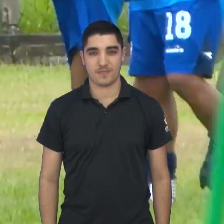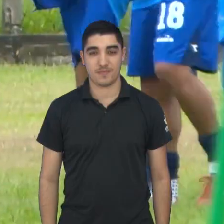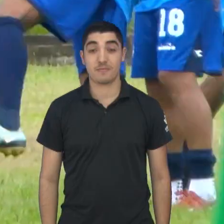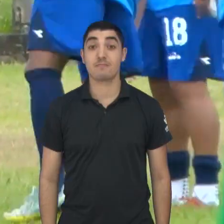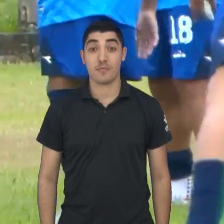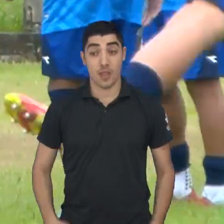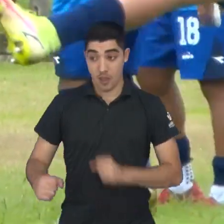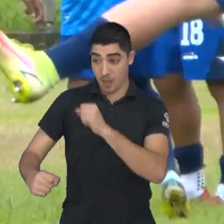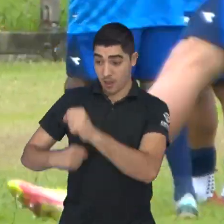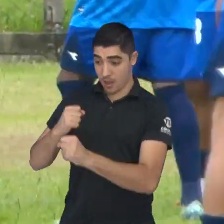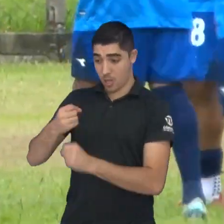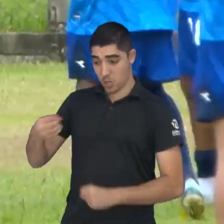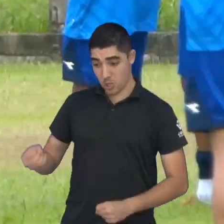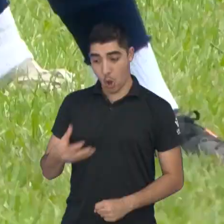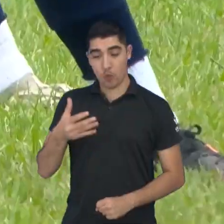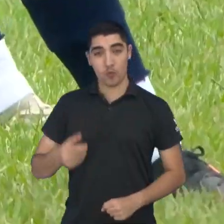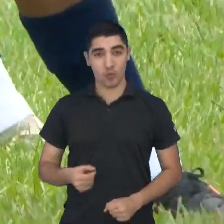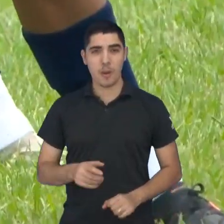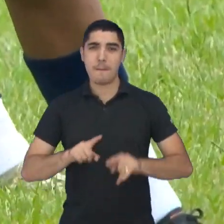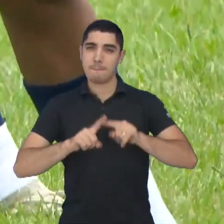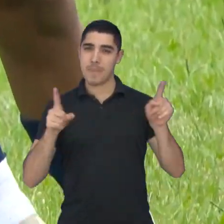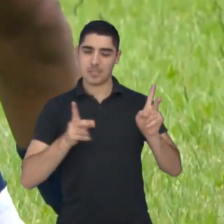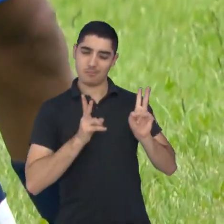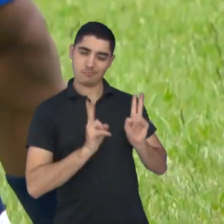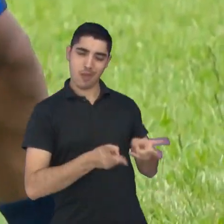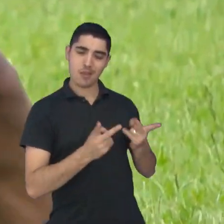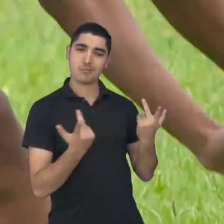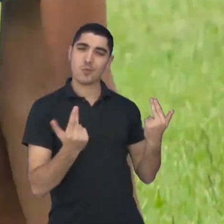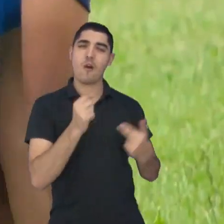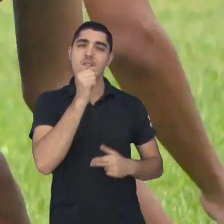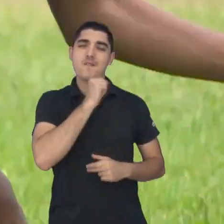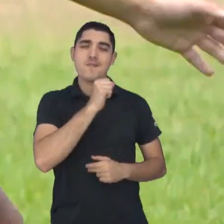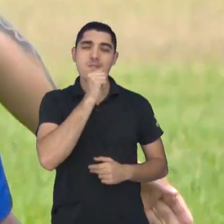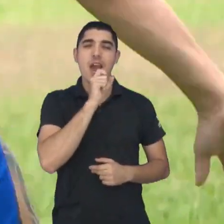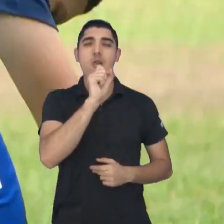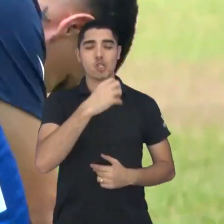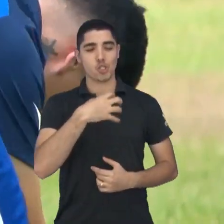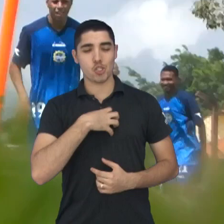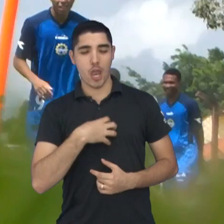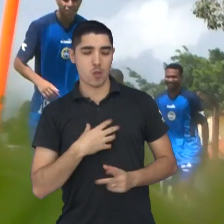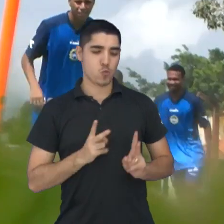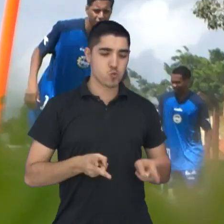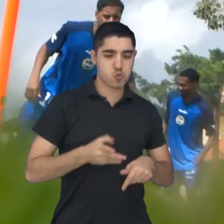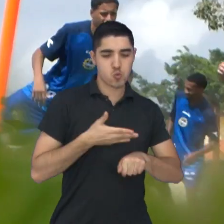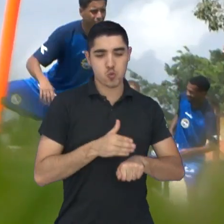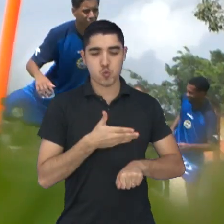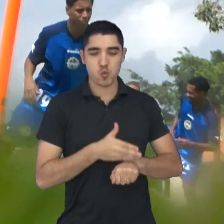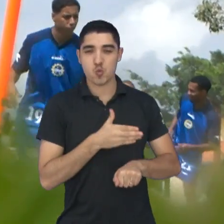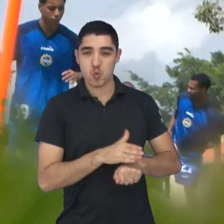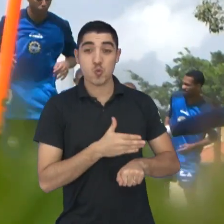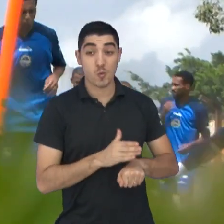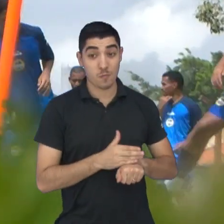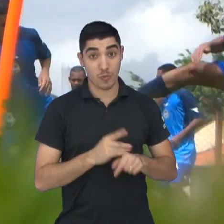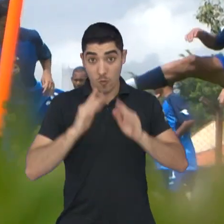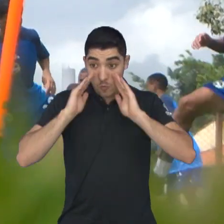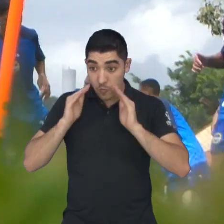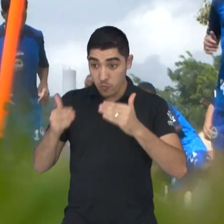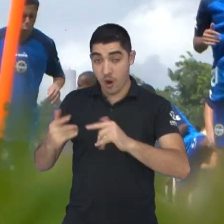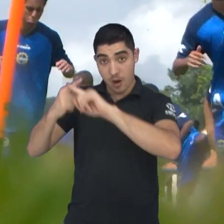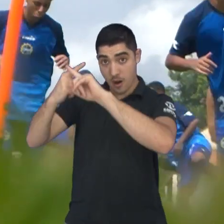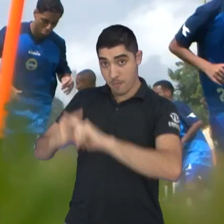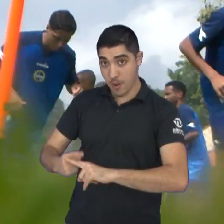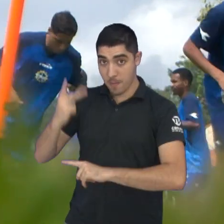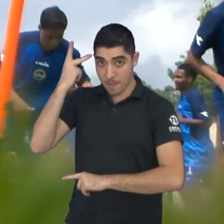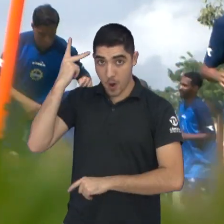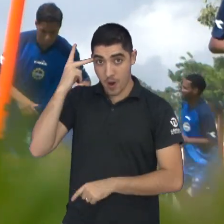Ano novo, velha rotina. Aos poucos, o São José vai voltando ao trabalho visando a estreia no Campeonato